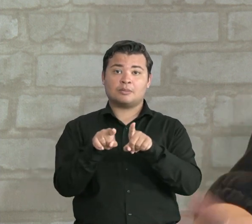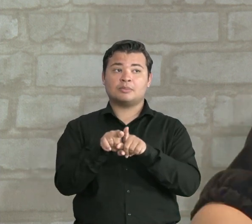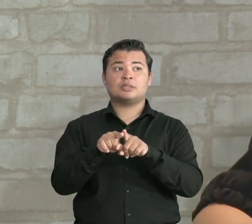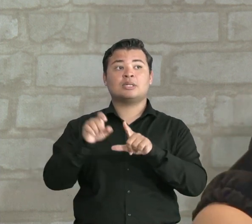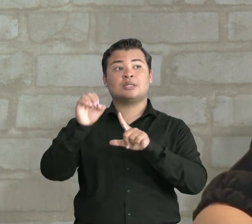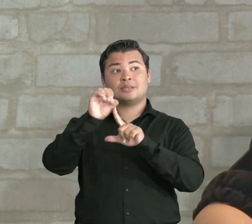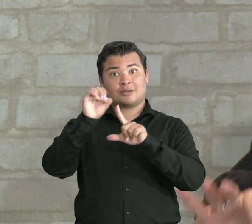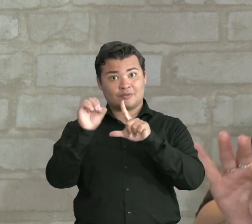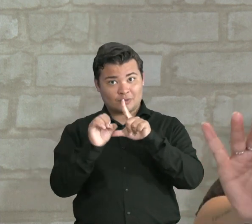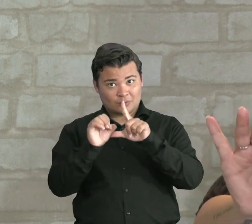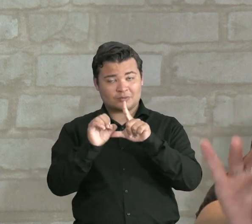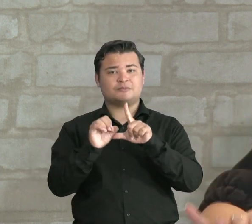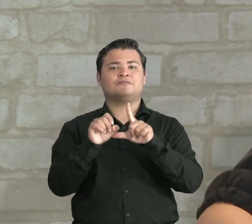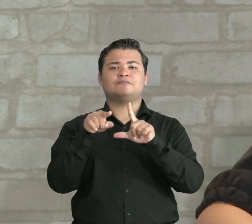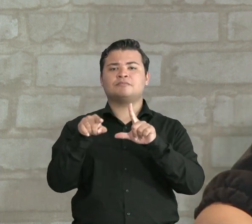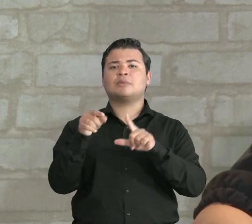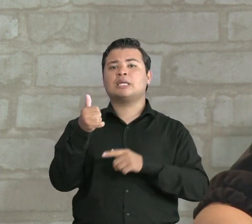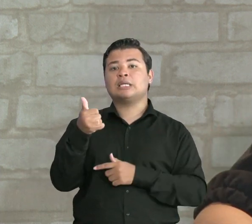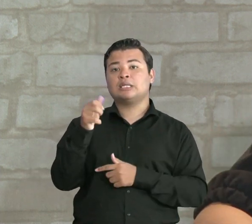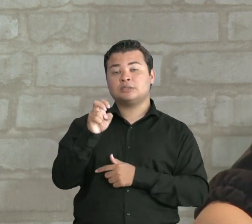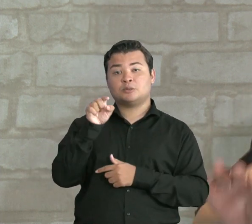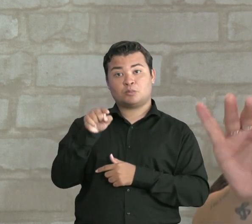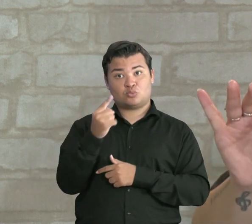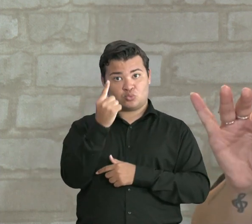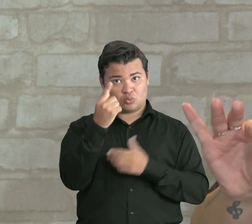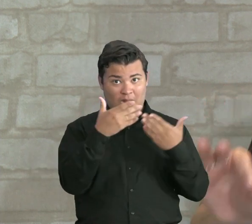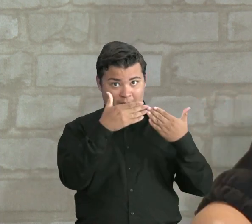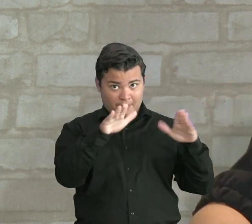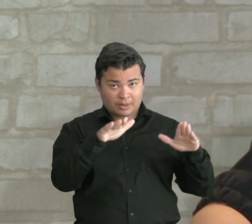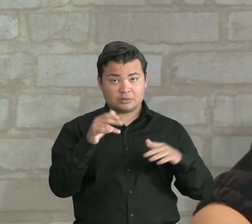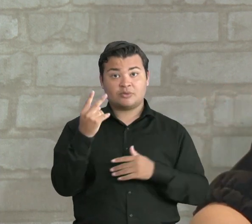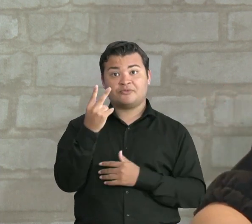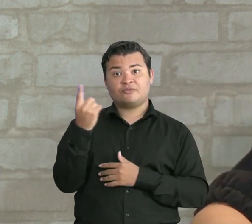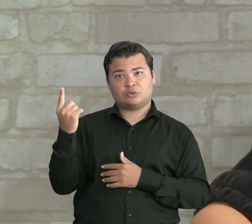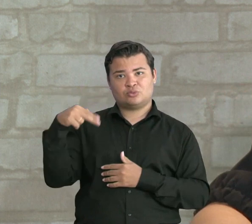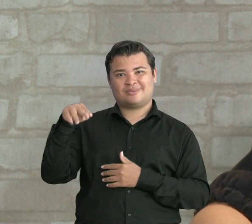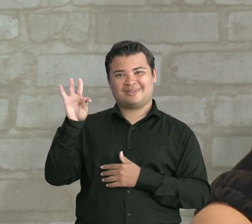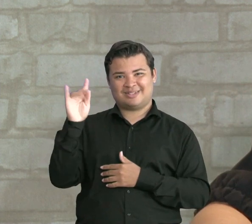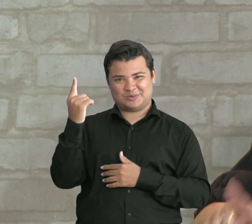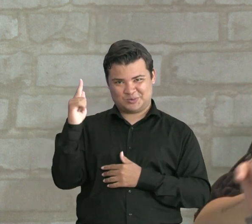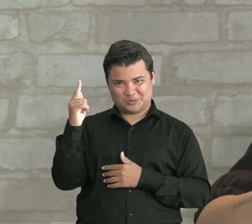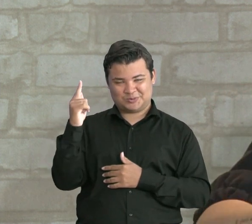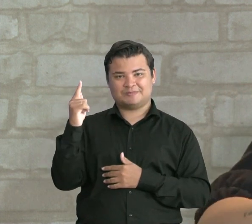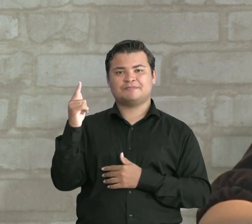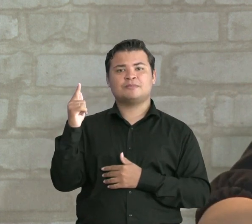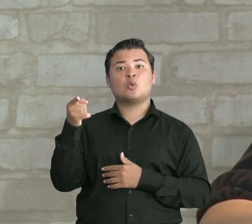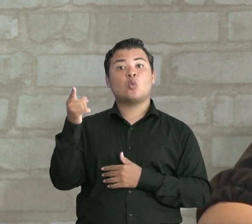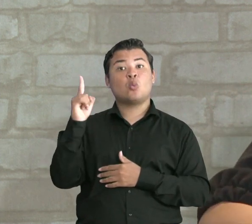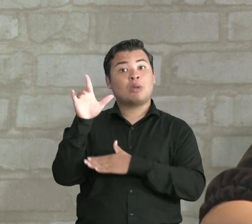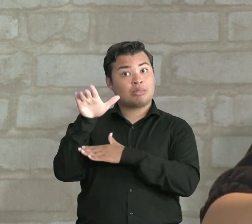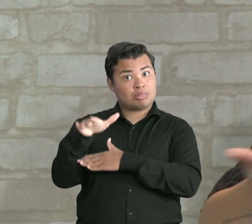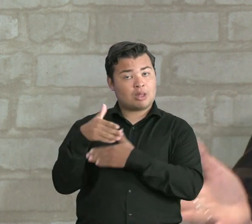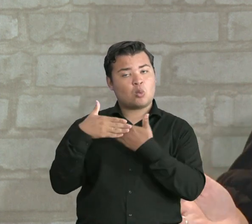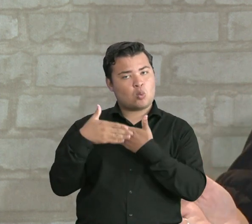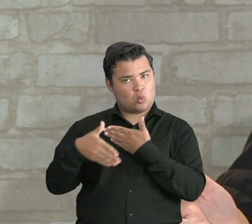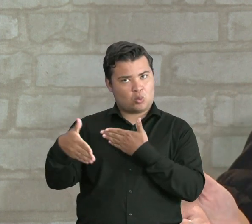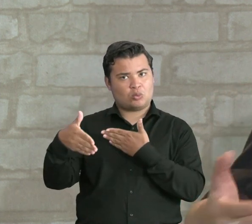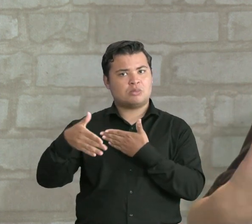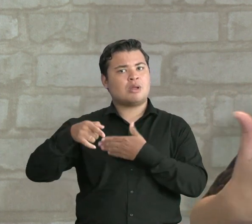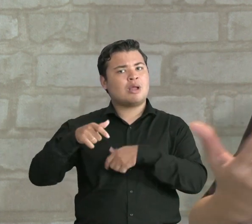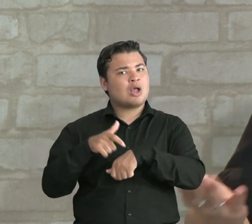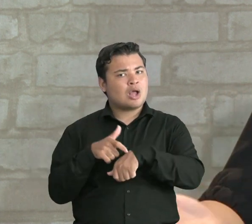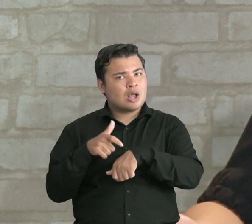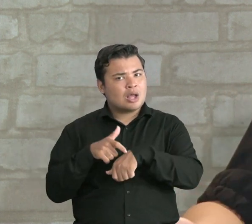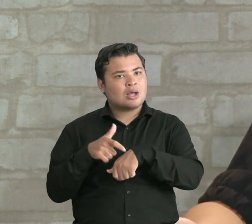na TV UFG, no canal 15.1 do Sinal Aberto, no 21 da NET Goiânia, a partir da 13h, que é o